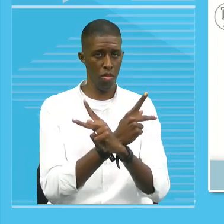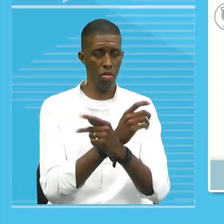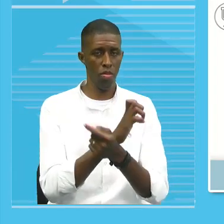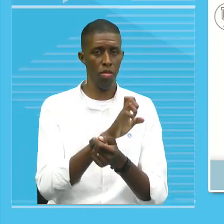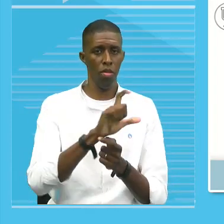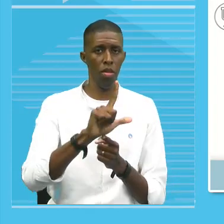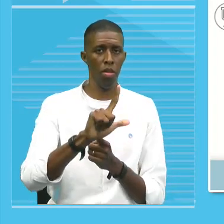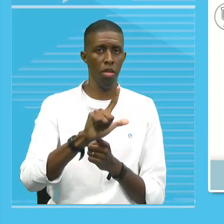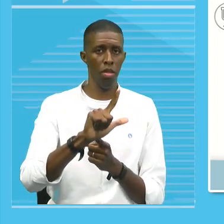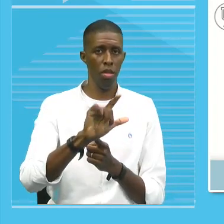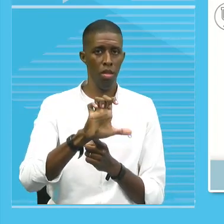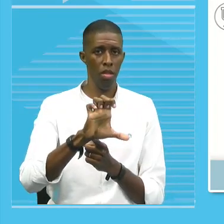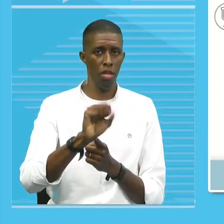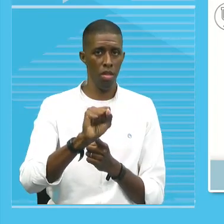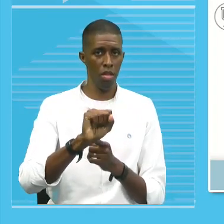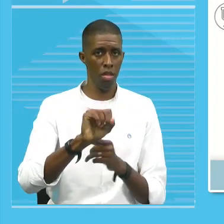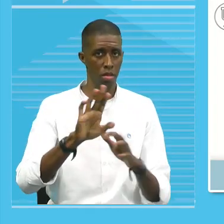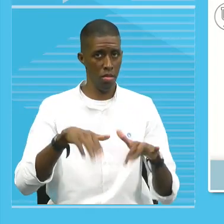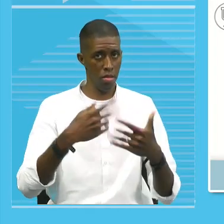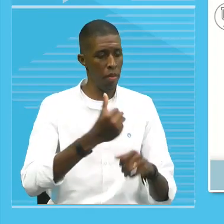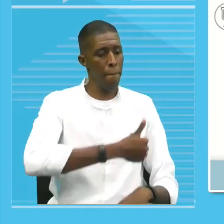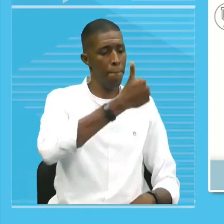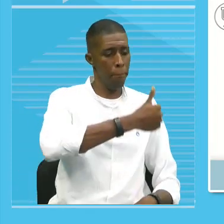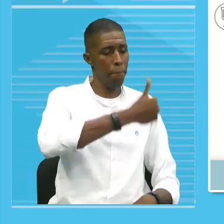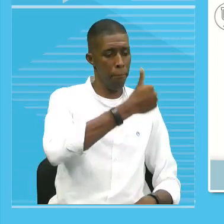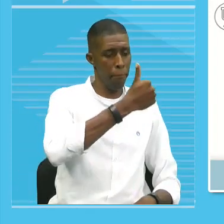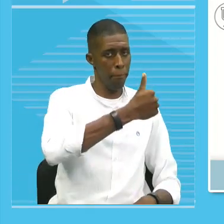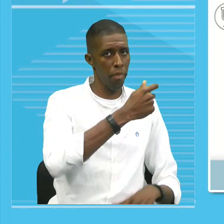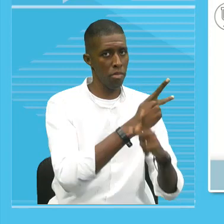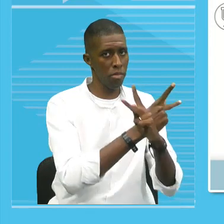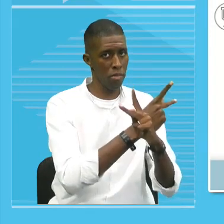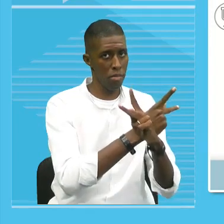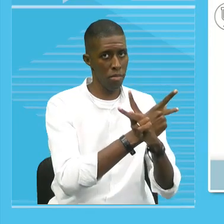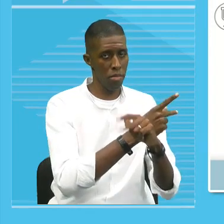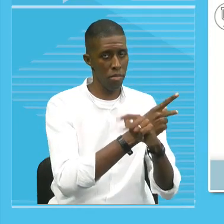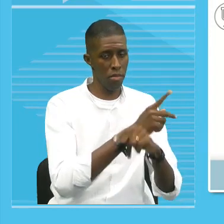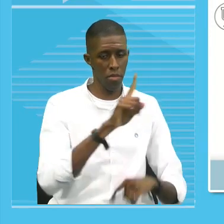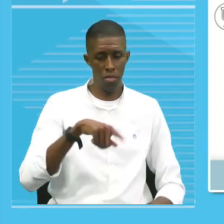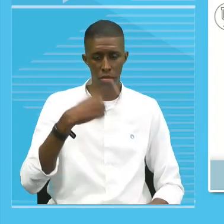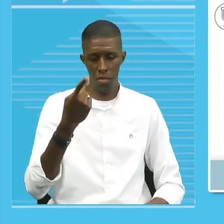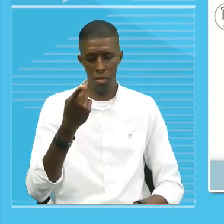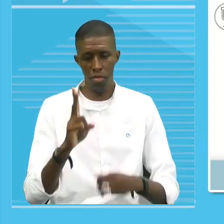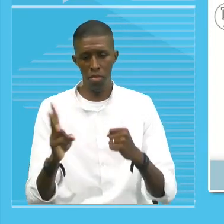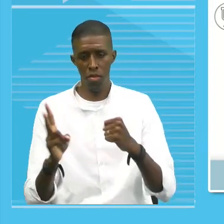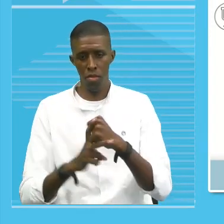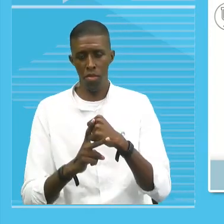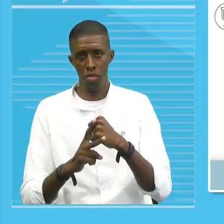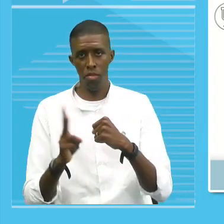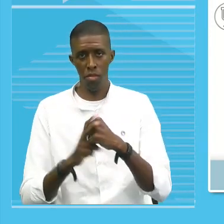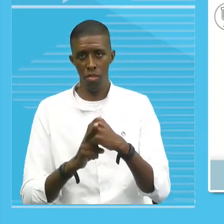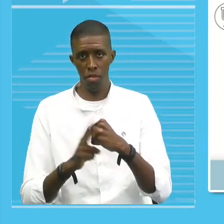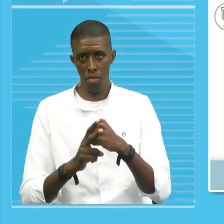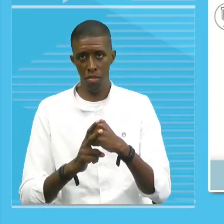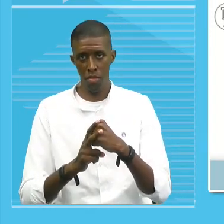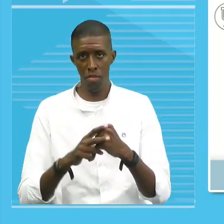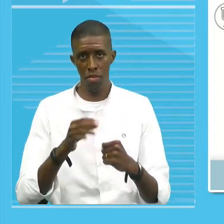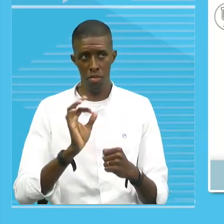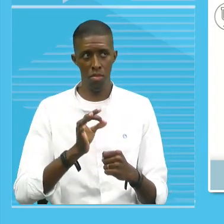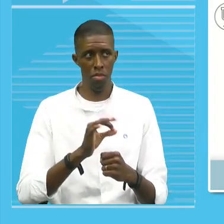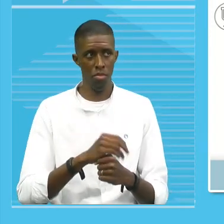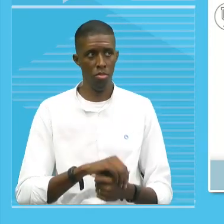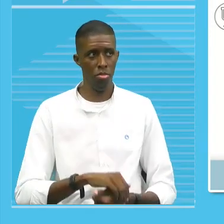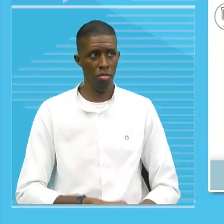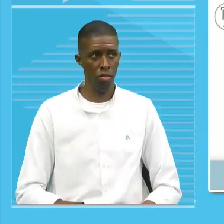vir antes do verbo né que é o verbo descer portanto les de rimos